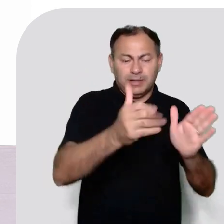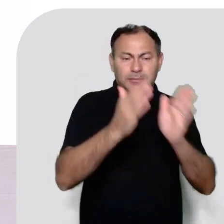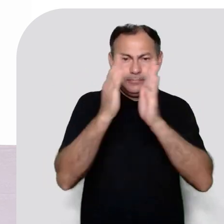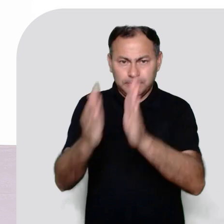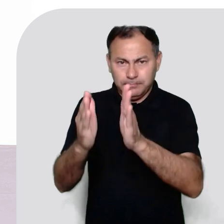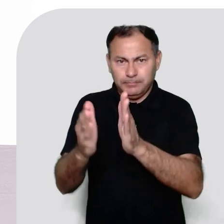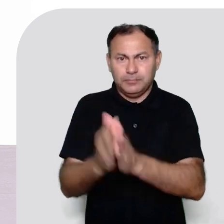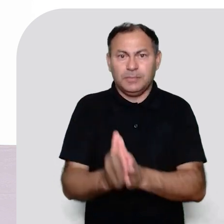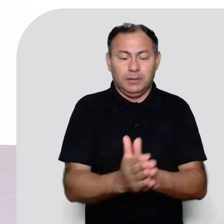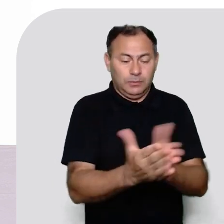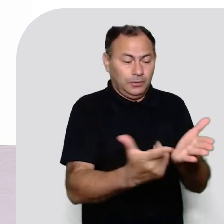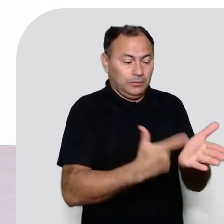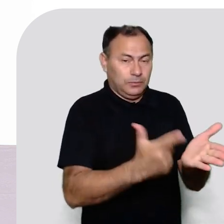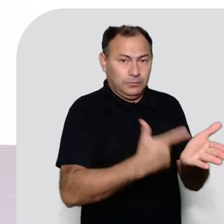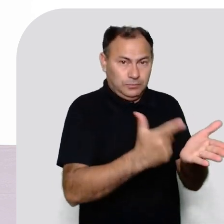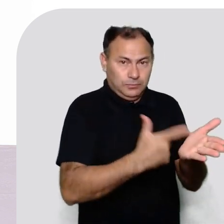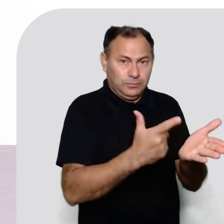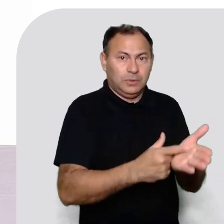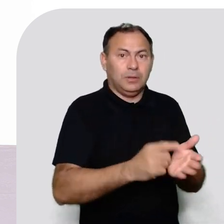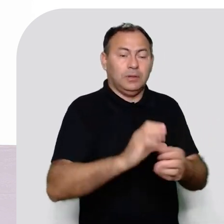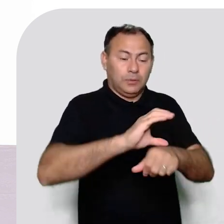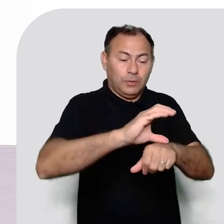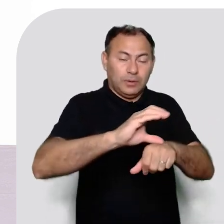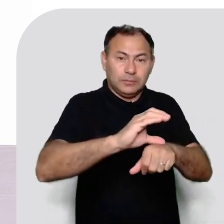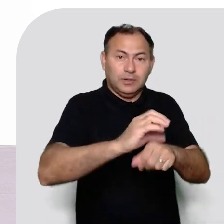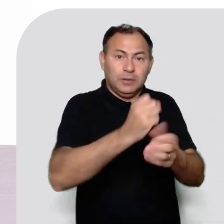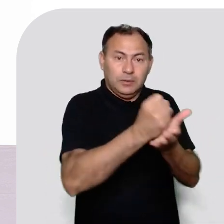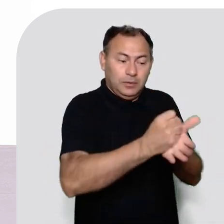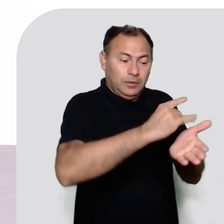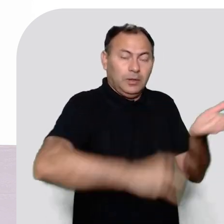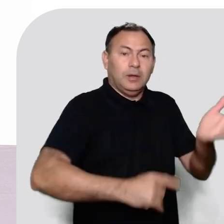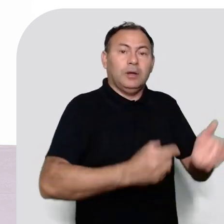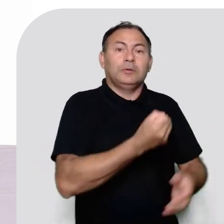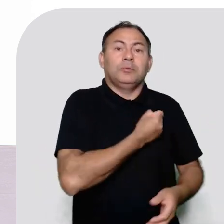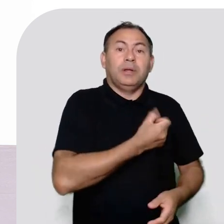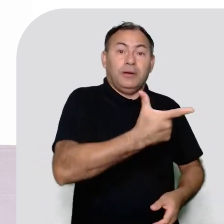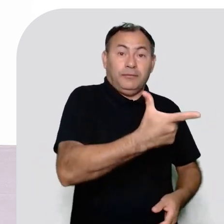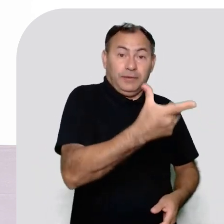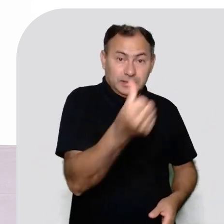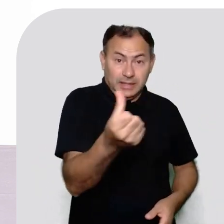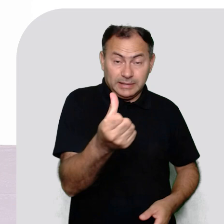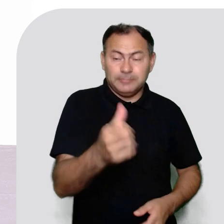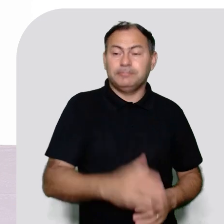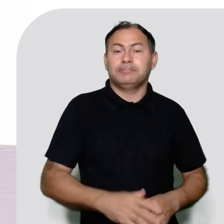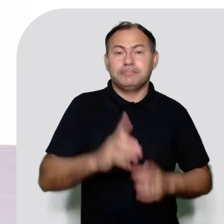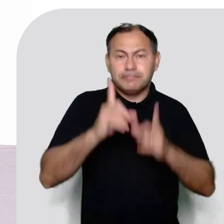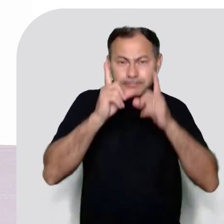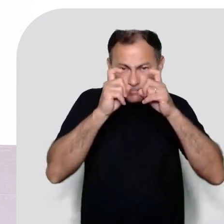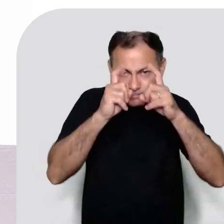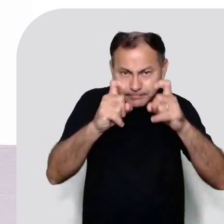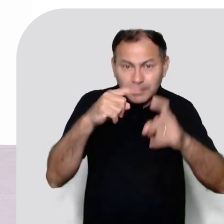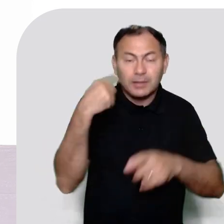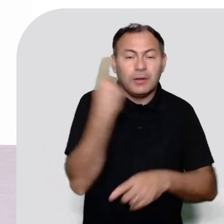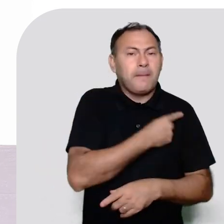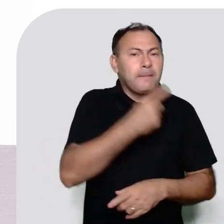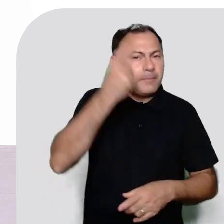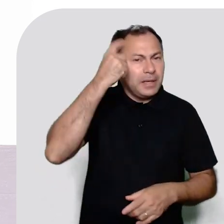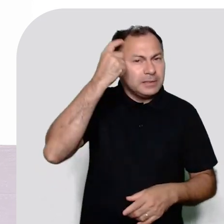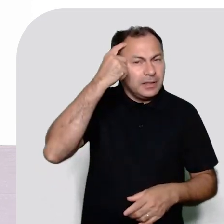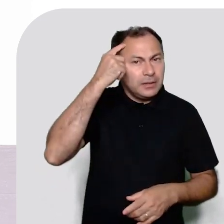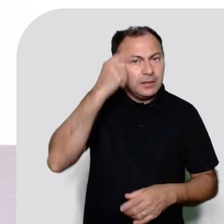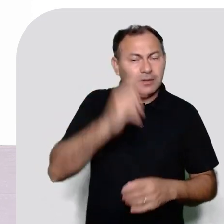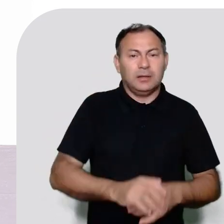parte do caderno conciliar número 26. E é interessante nós pensarmos